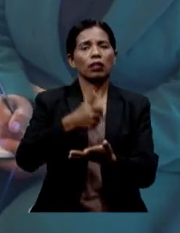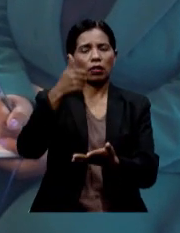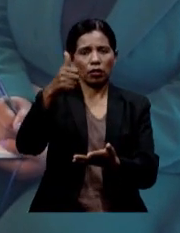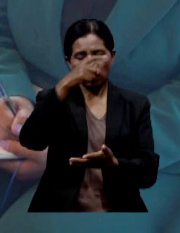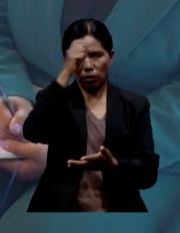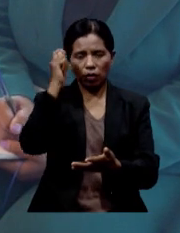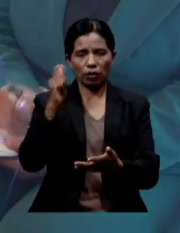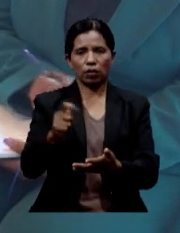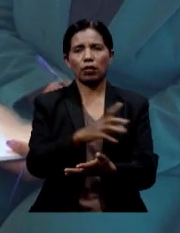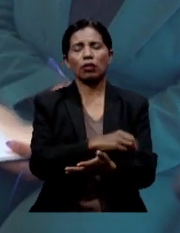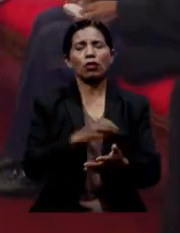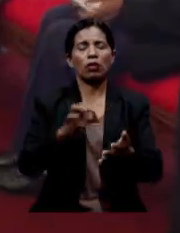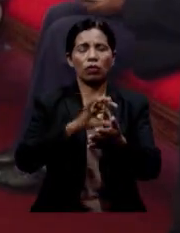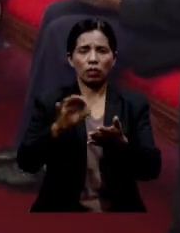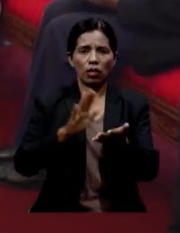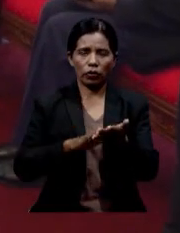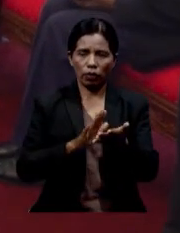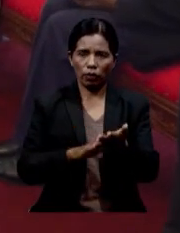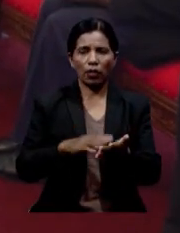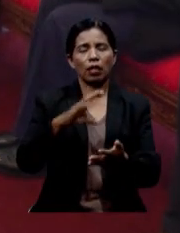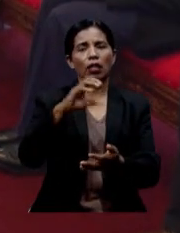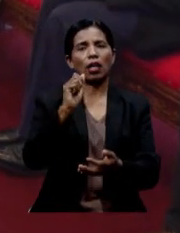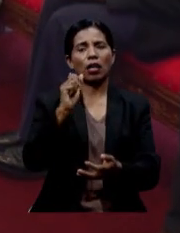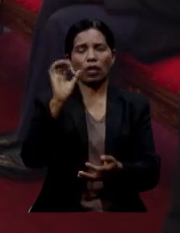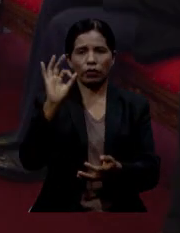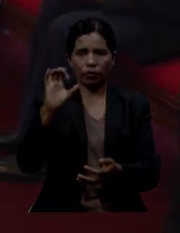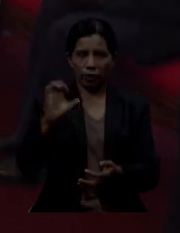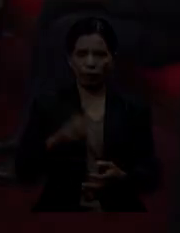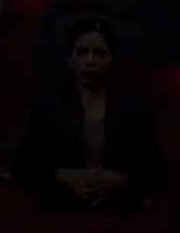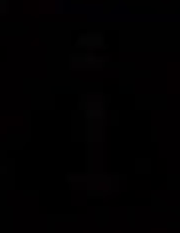de Aprendizagem e Formação Escolar, Gasparinha de Souza, Dilman Suzeti, Giemen.